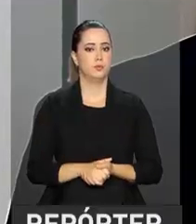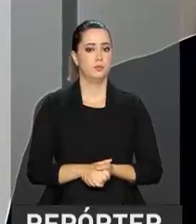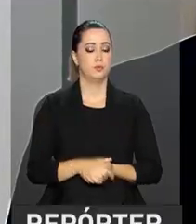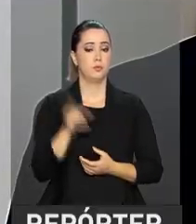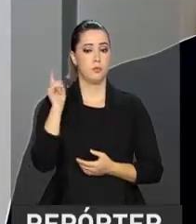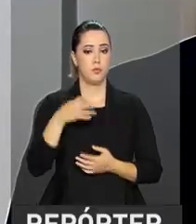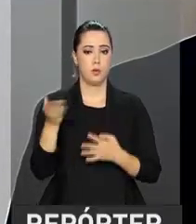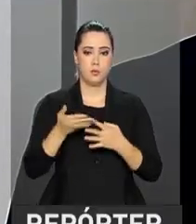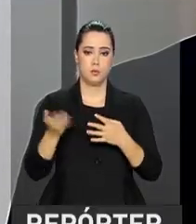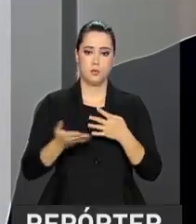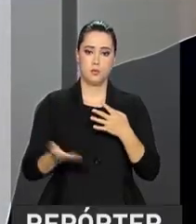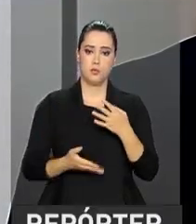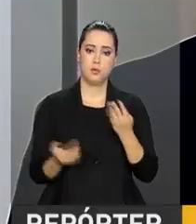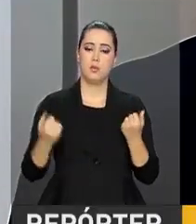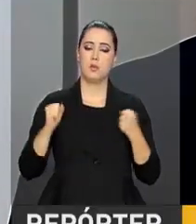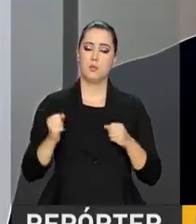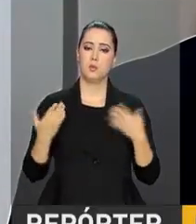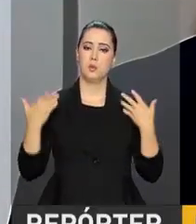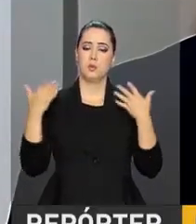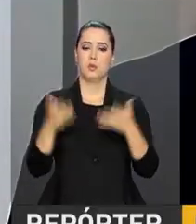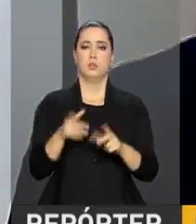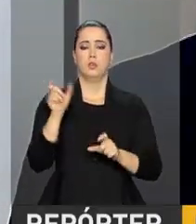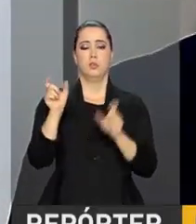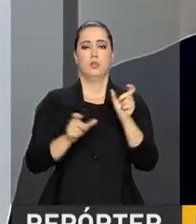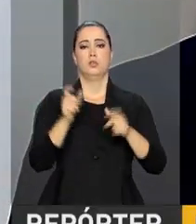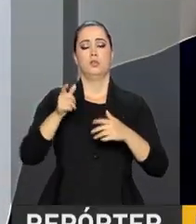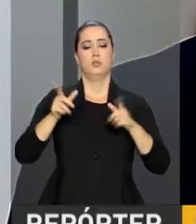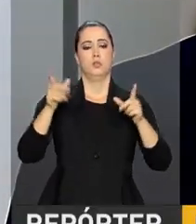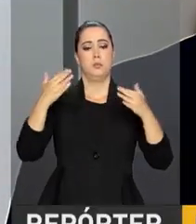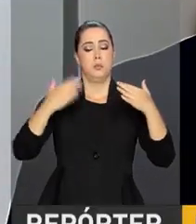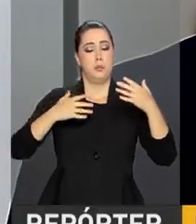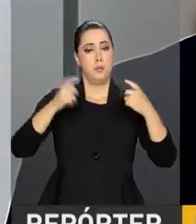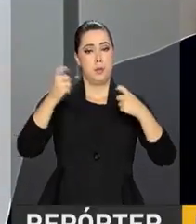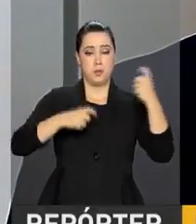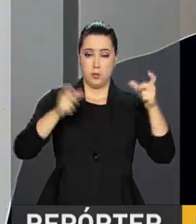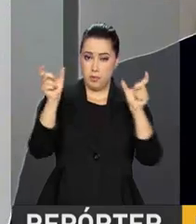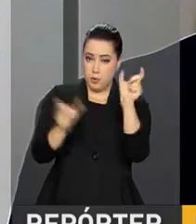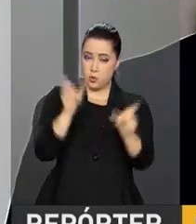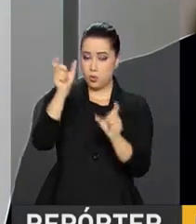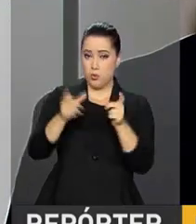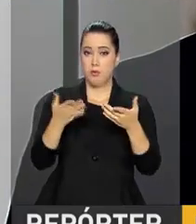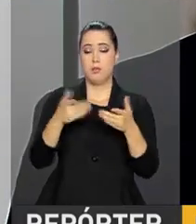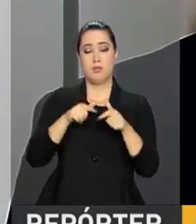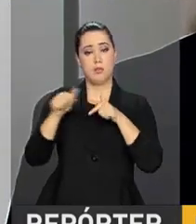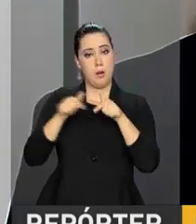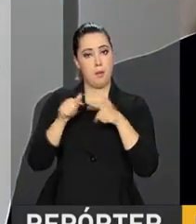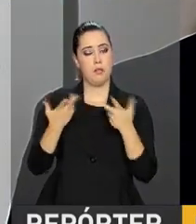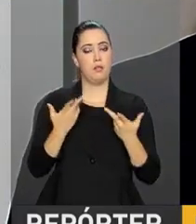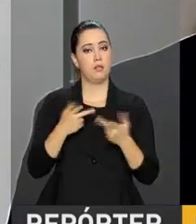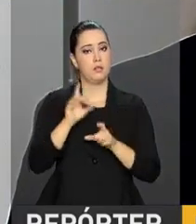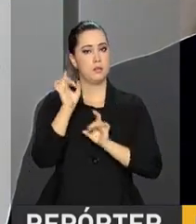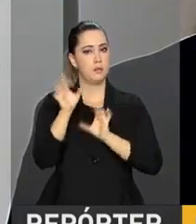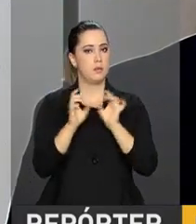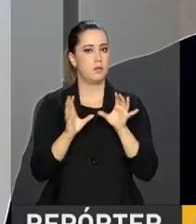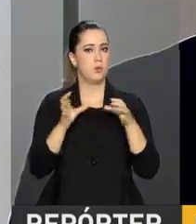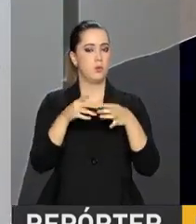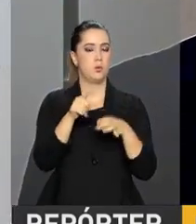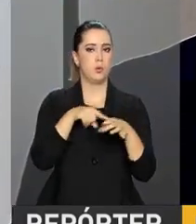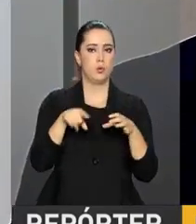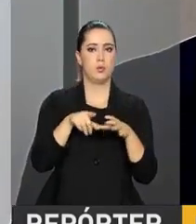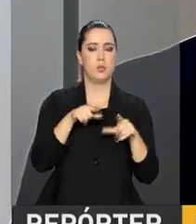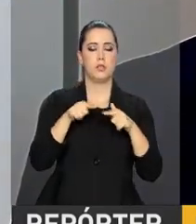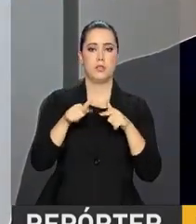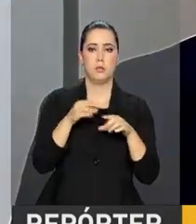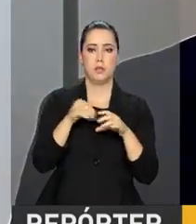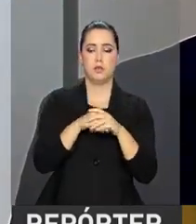financiamento acessível a todo trabalhador empregado em especial no caso o trabalhador do setor público mas também